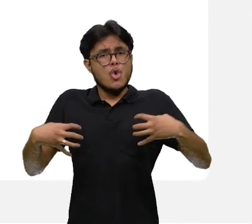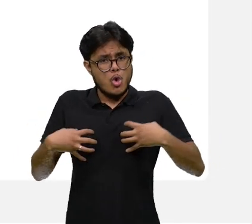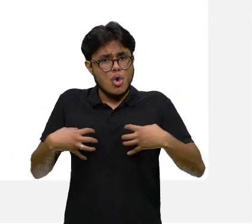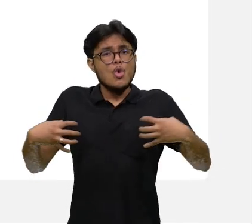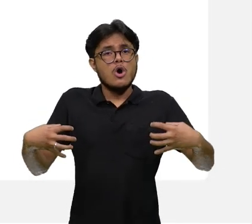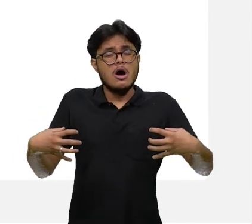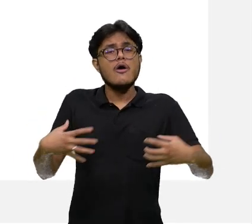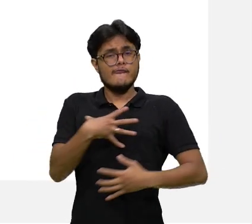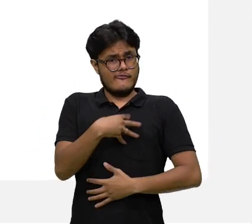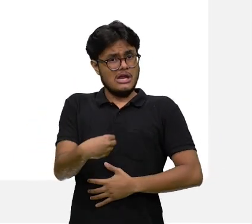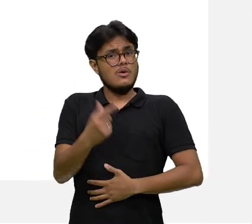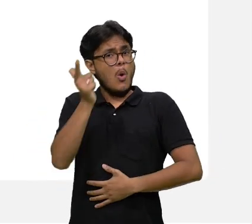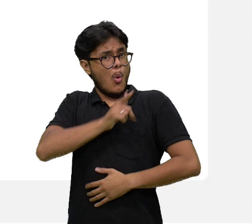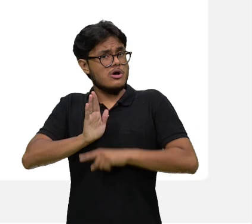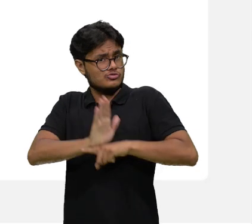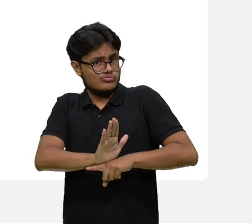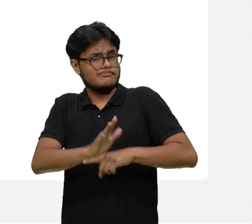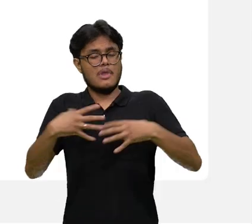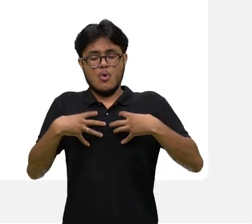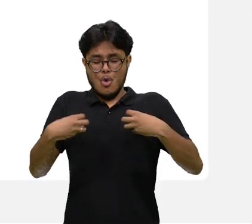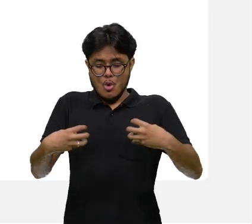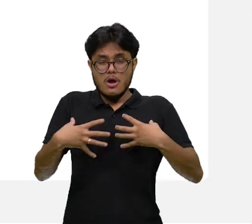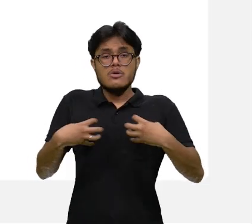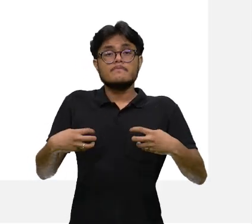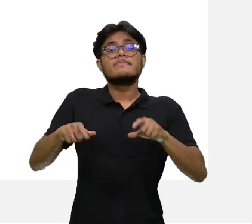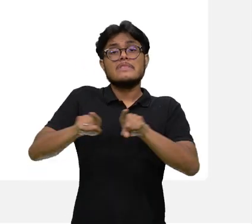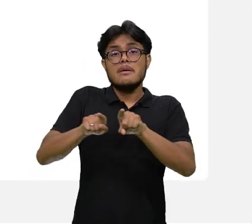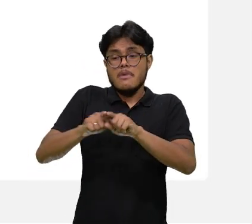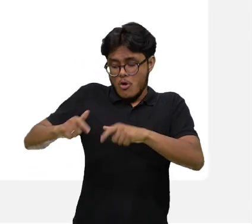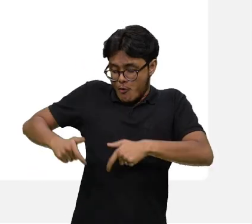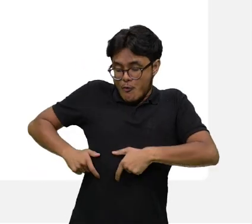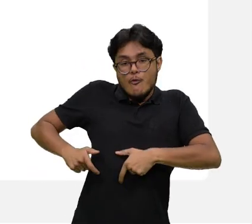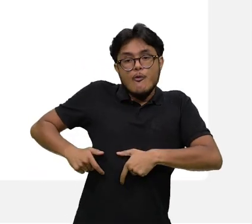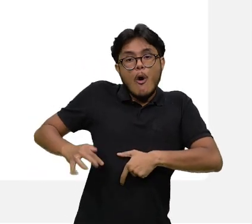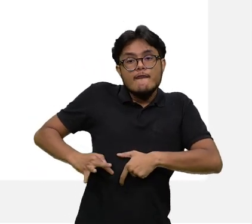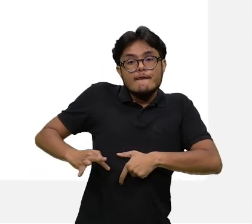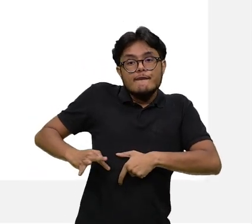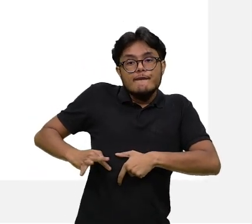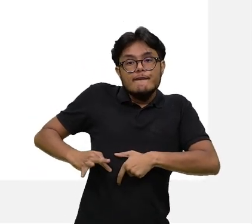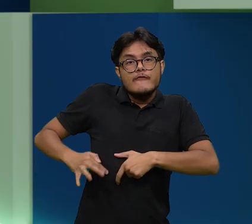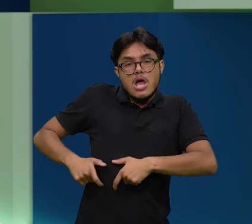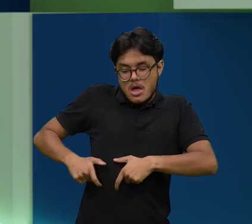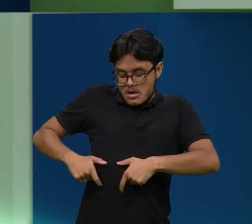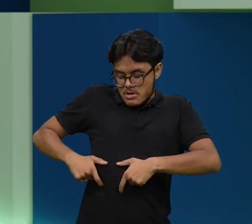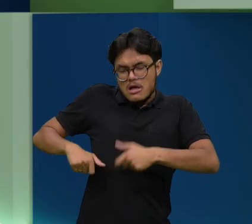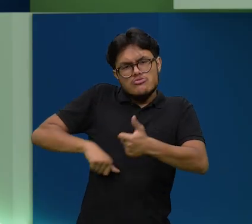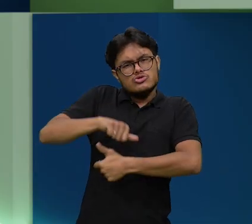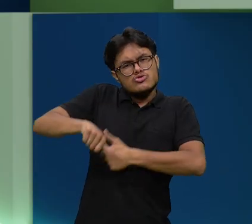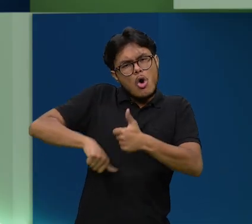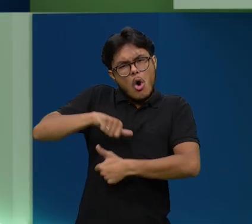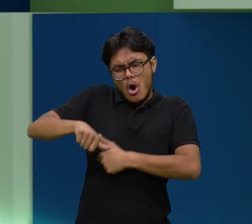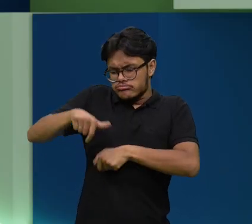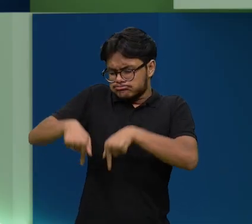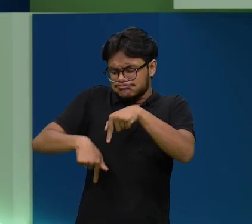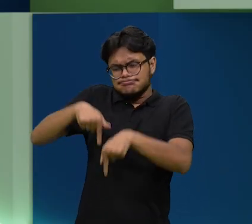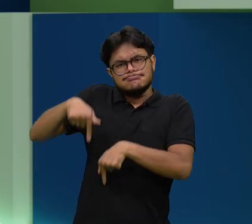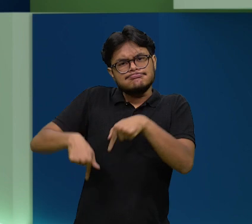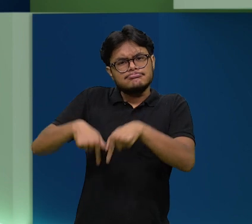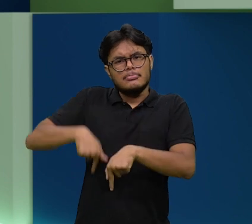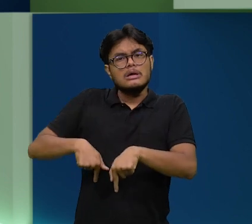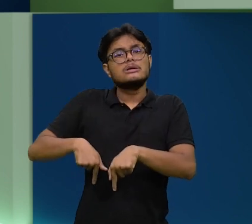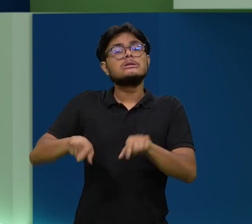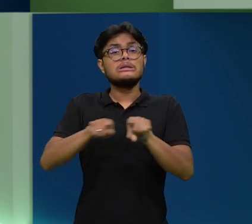de respiração. Função também do fígado, realizando as questões metabólicas do indivíduo. A parte intestinal,